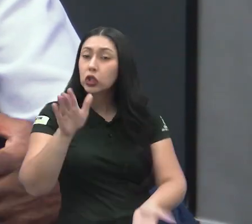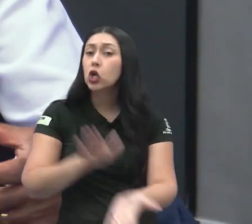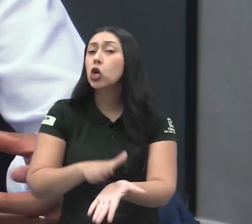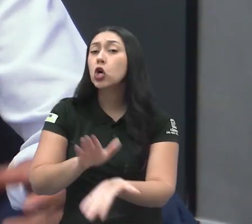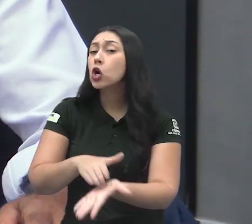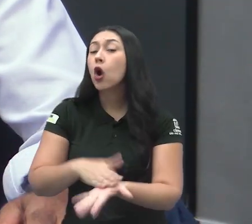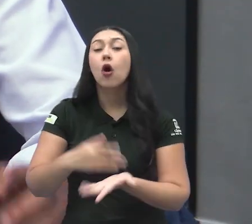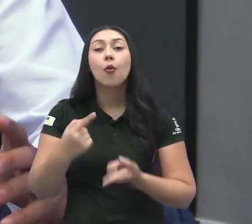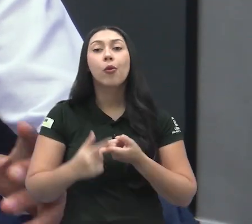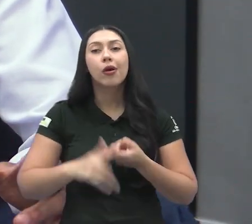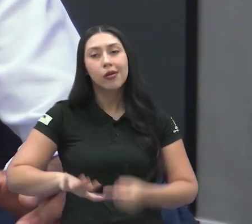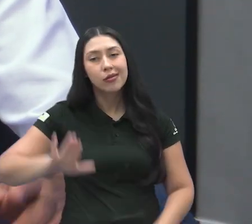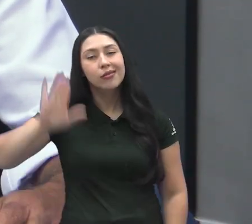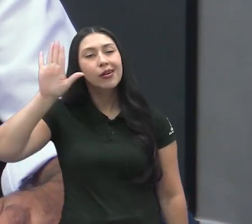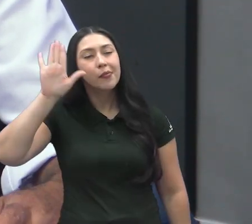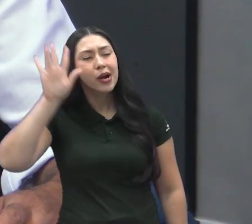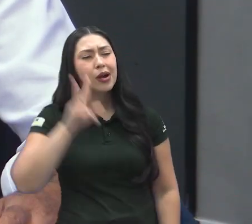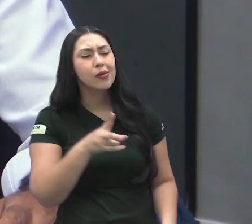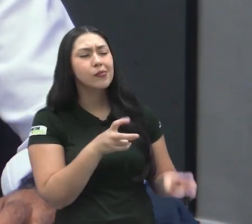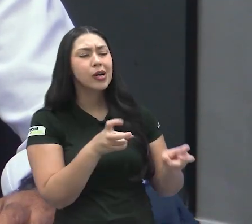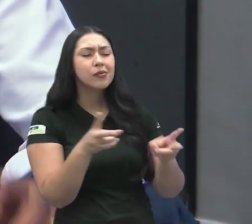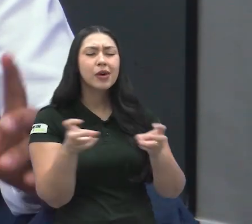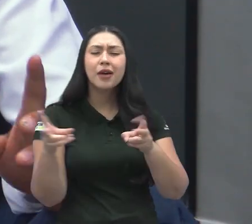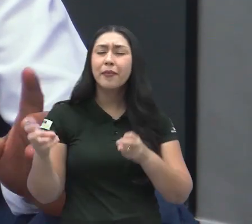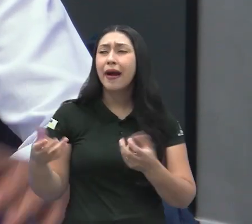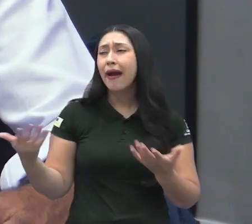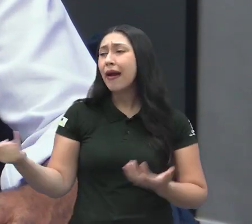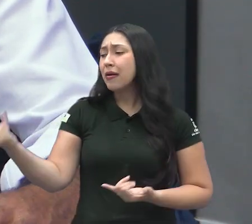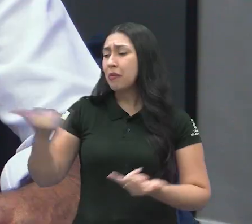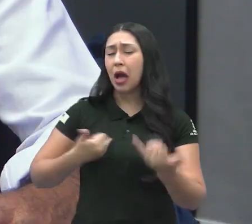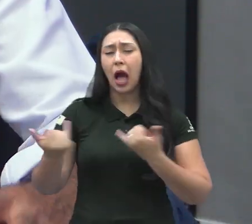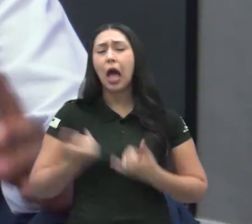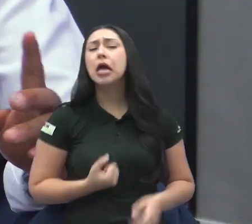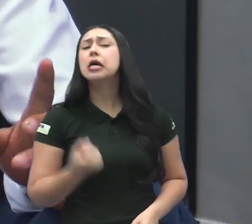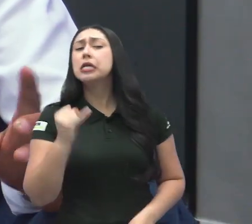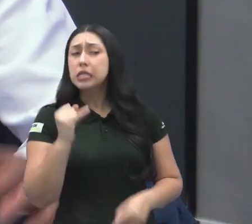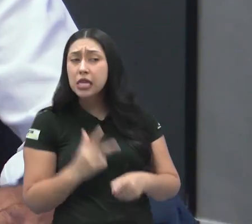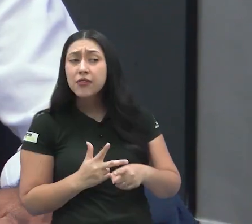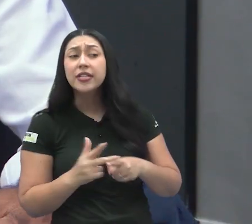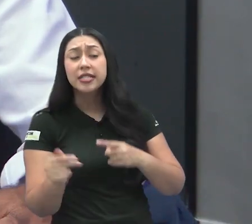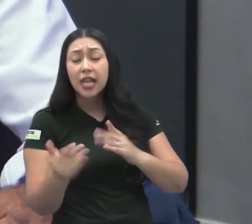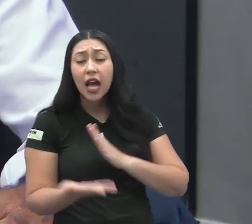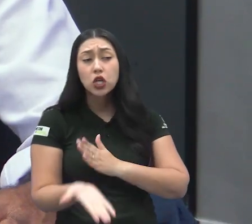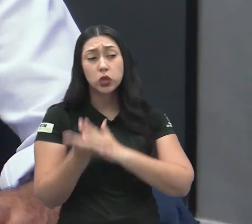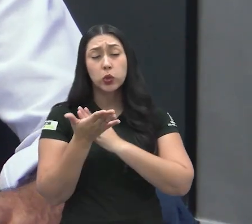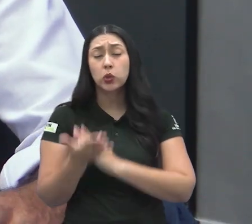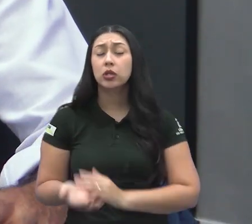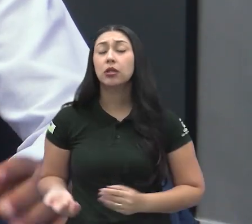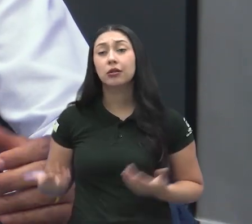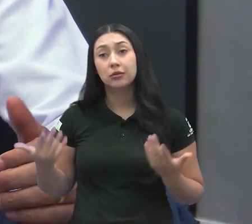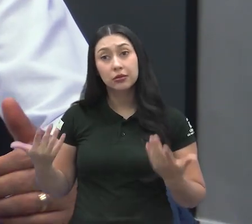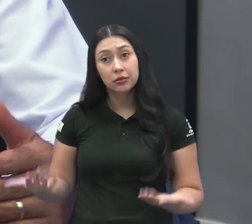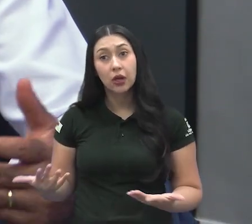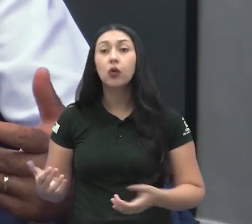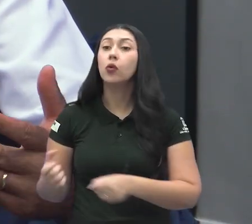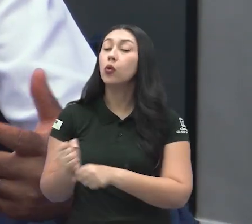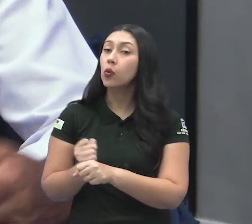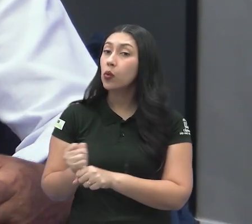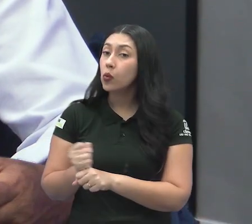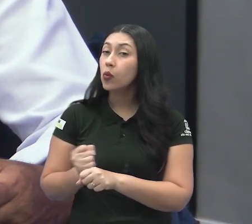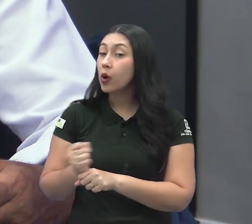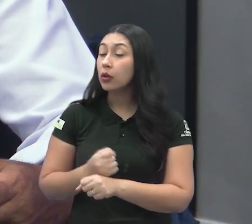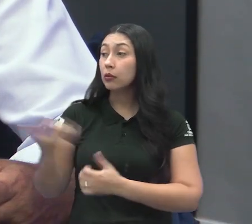está em campanha, você vê muitas situações que as pessoas, vereador, se ganhar, né, veja isso para nós e tal. Então, é um ano bem,